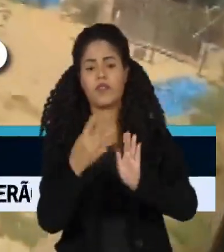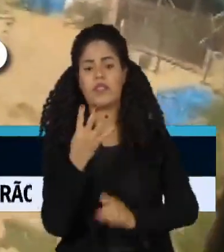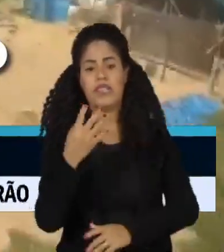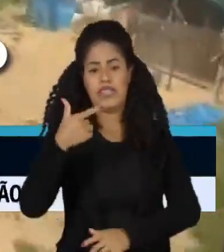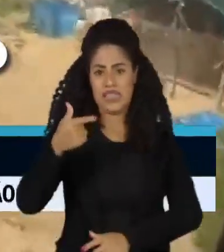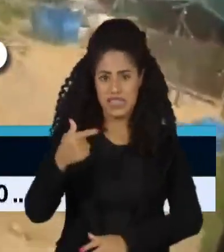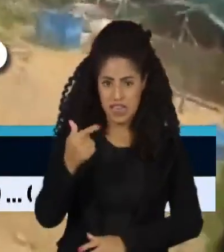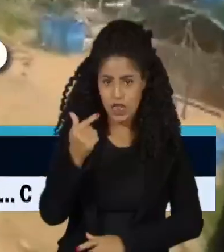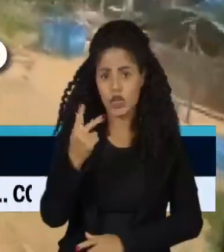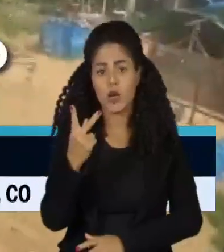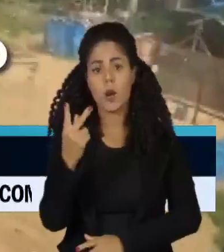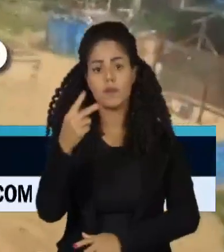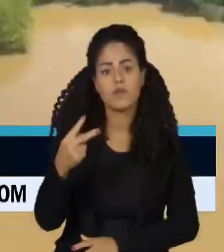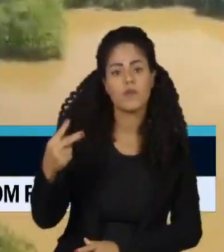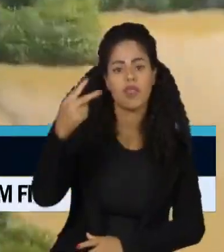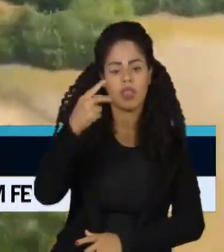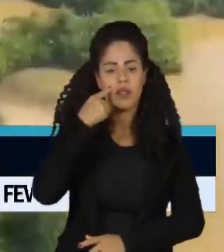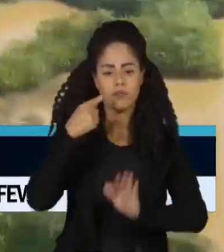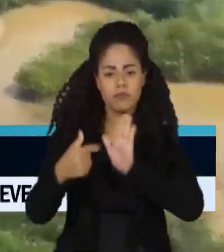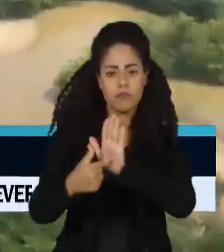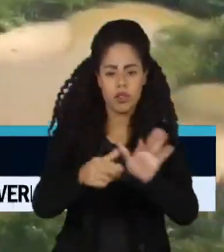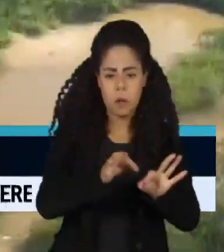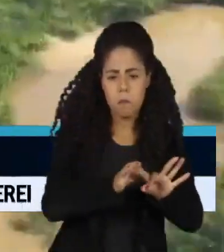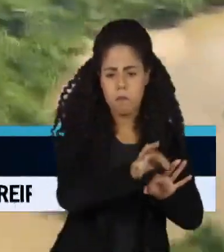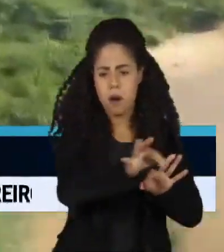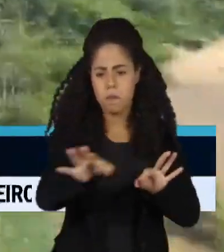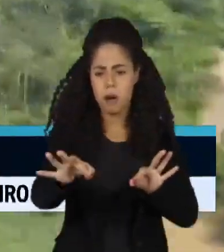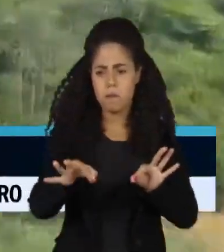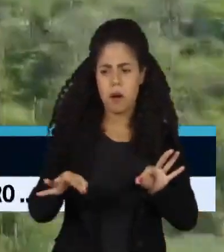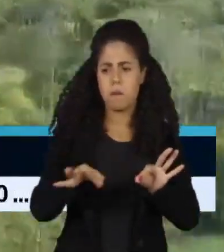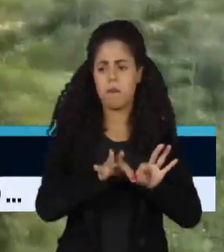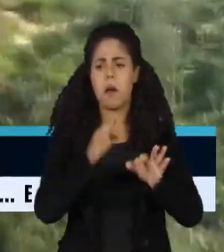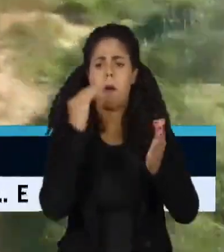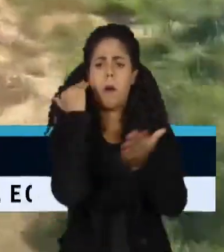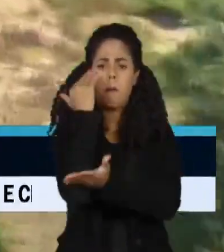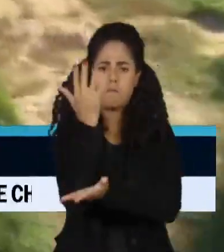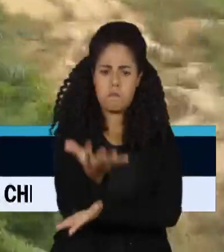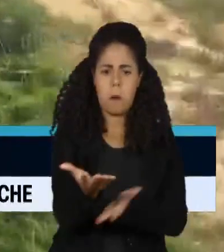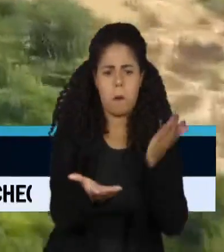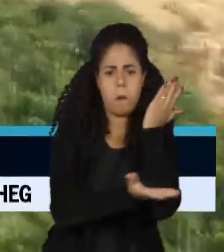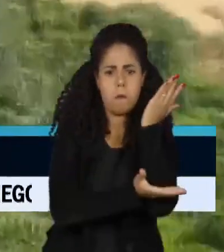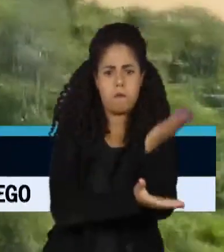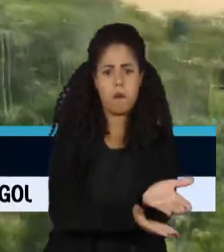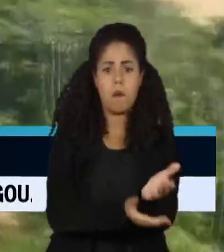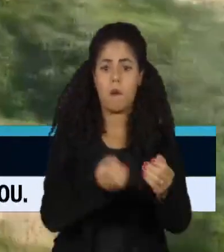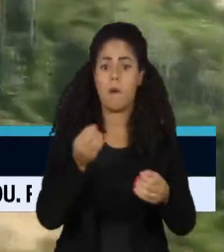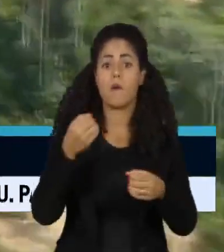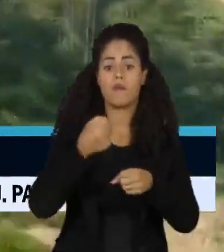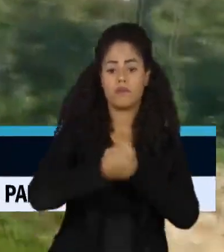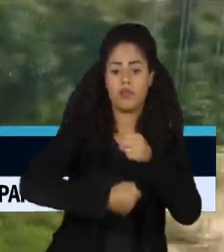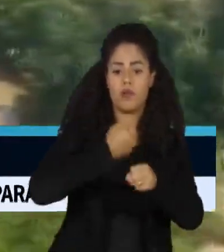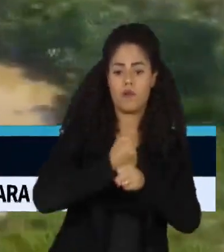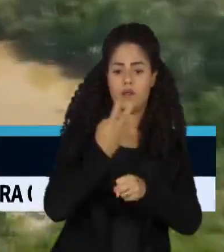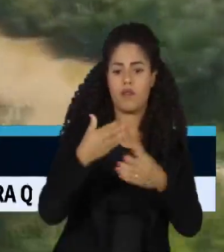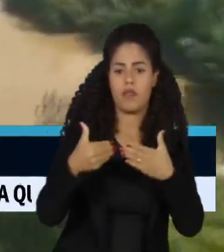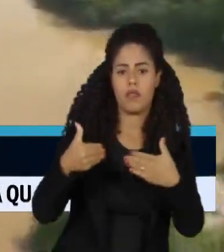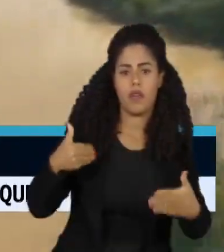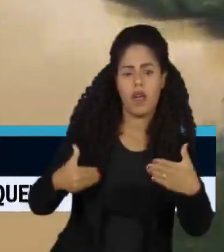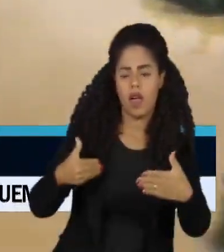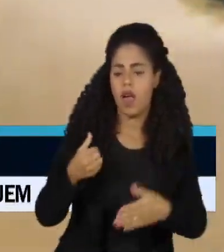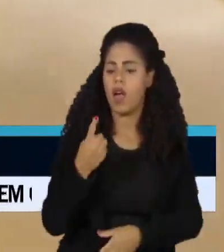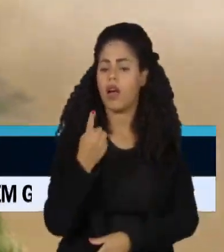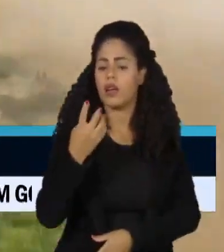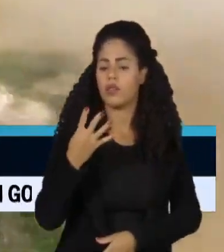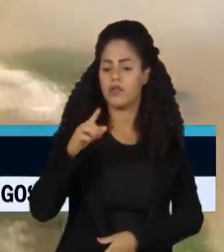de floresta na área. A taxa é 3 vezes maior do que a registrada nos 4 anos anteriores, quando o desmatamento foi de